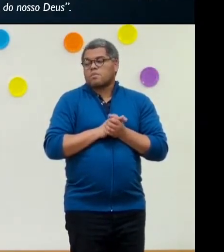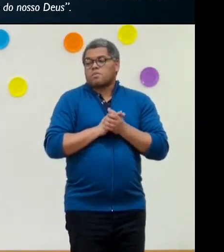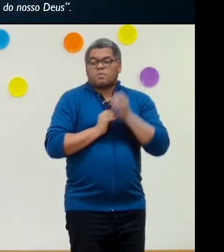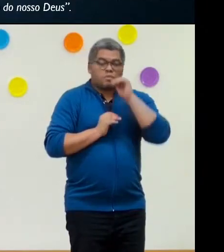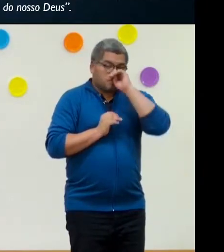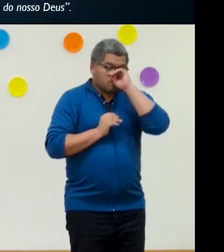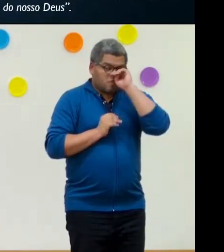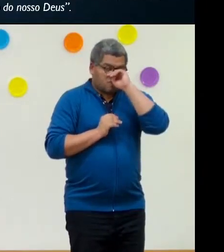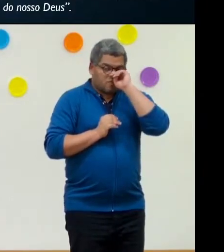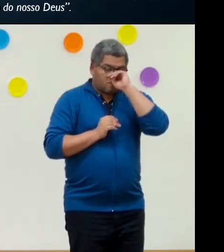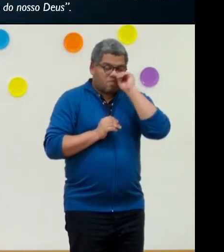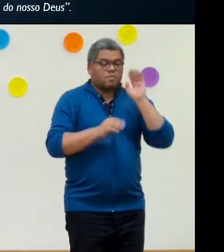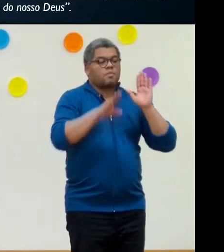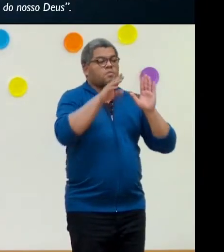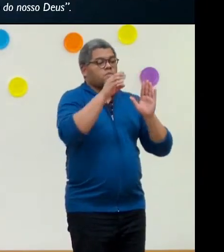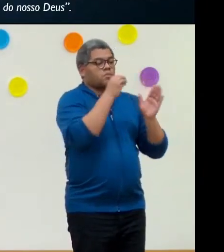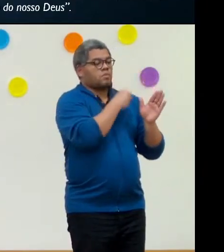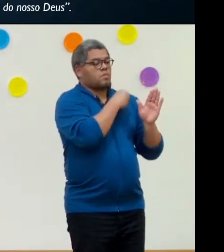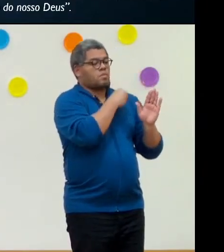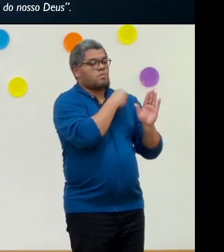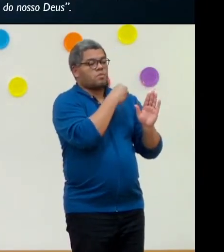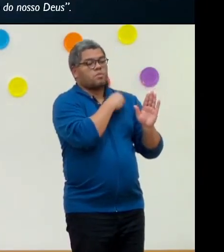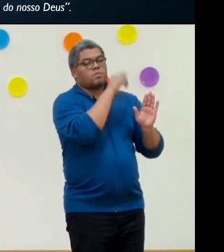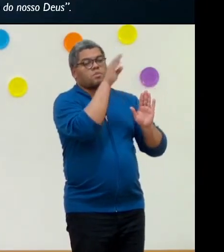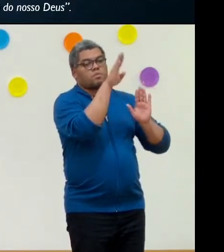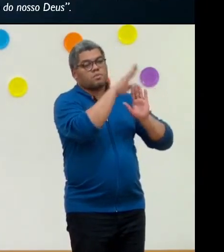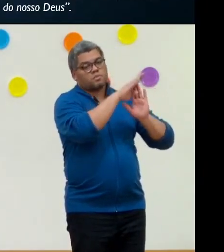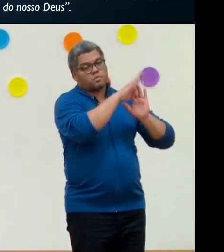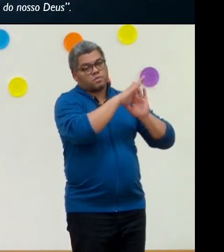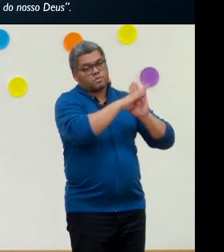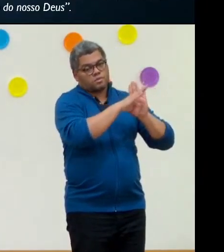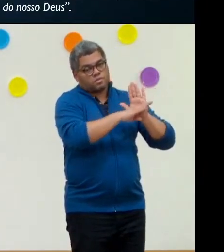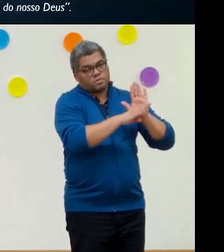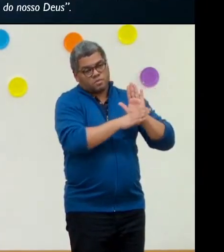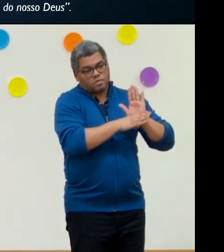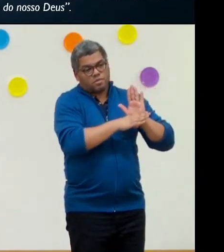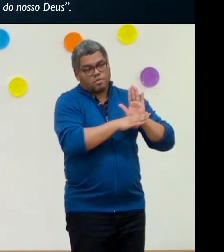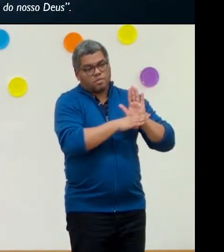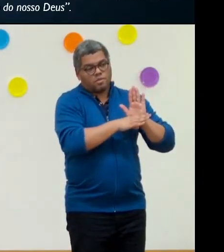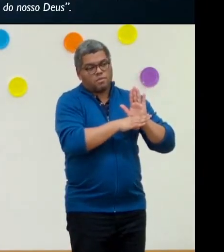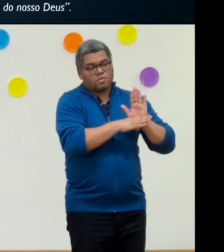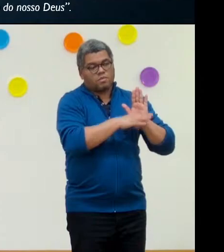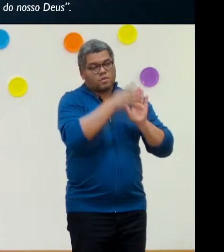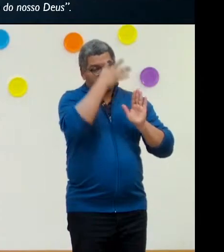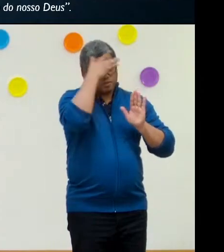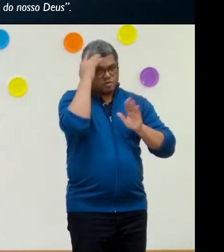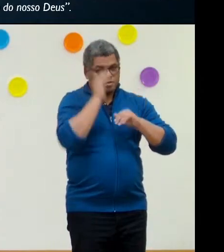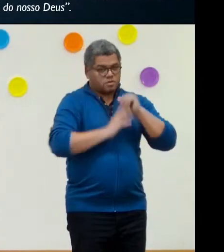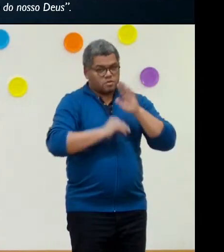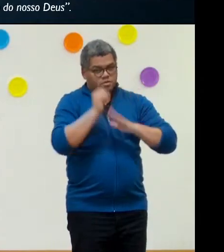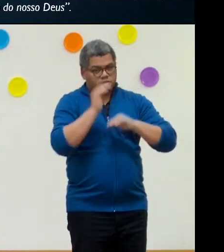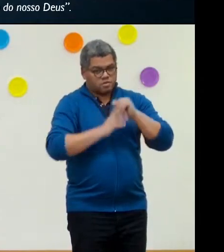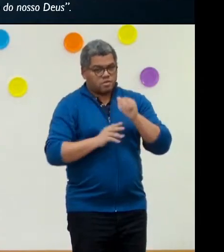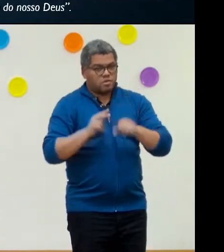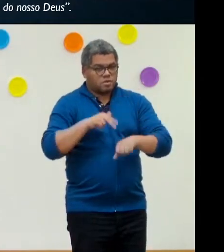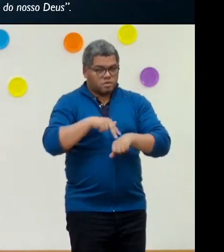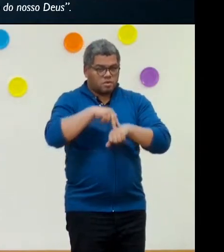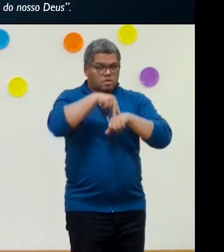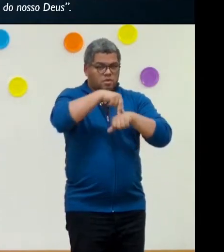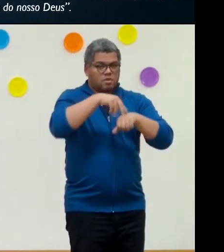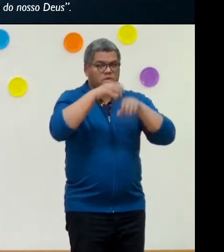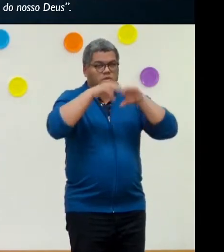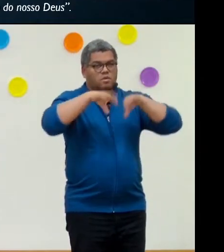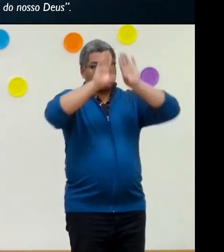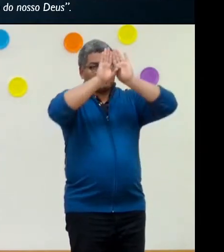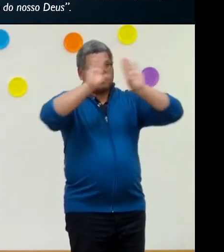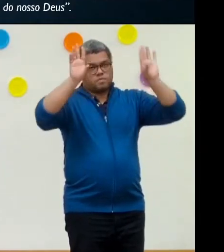Ele dá aquela lista de pecados que os que praticam e permanecem não vão herdar o reino dos céus.